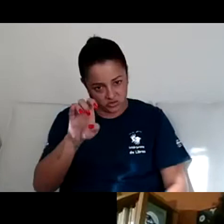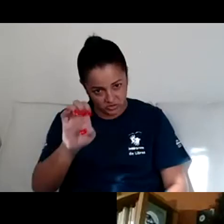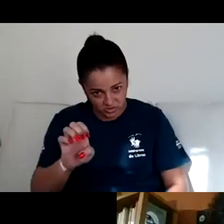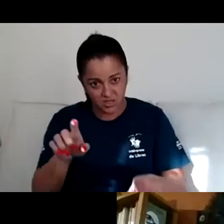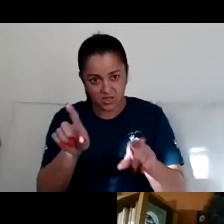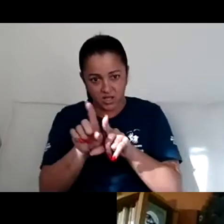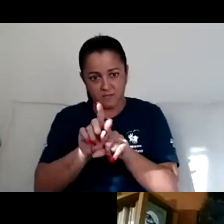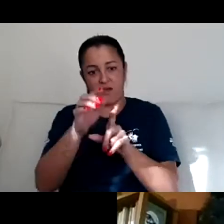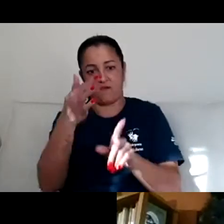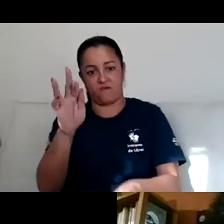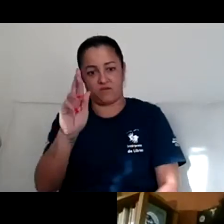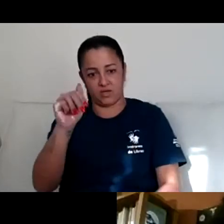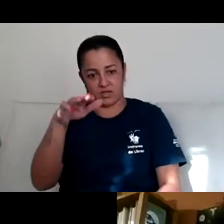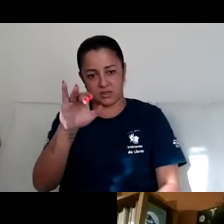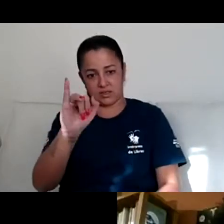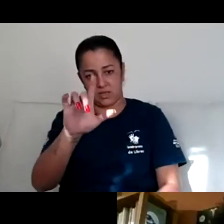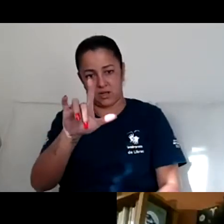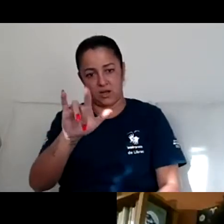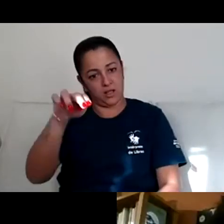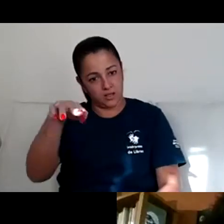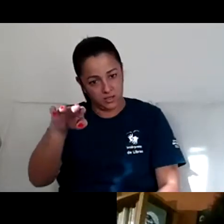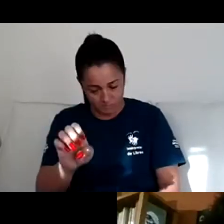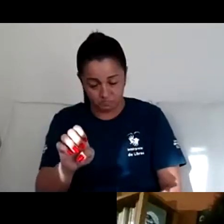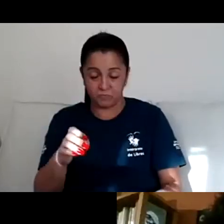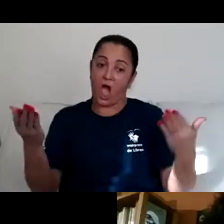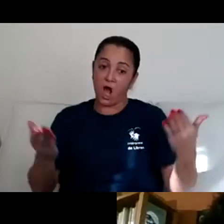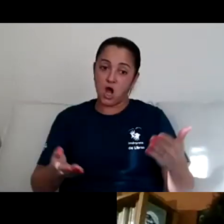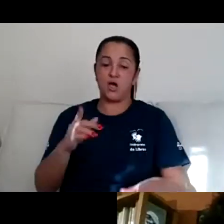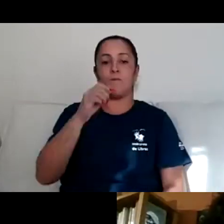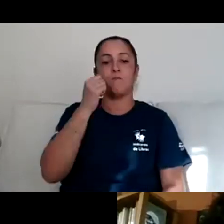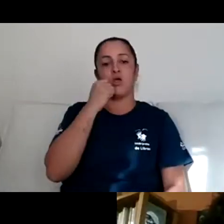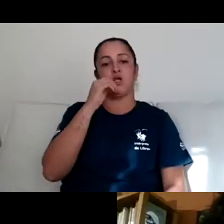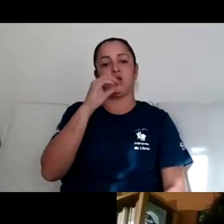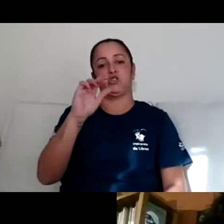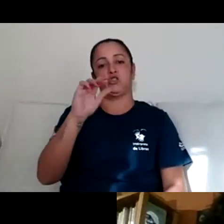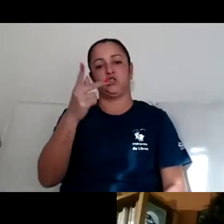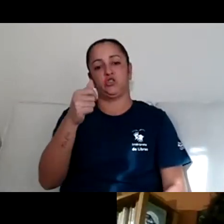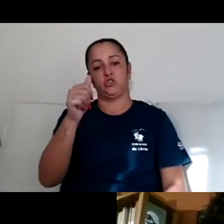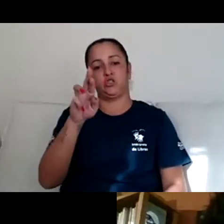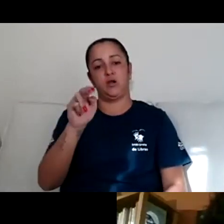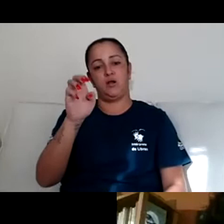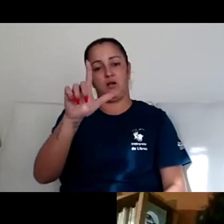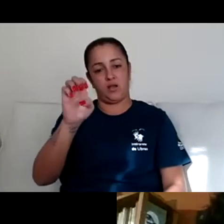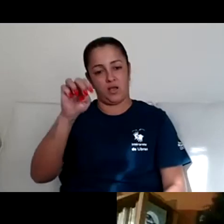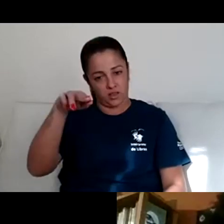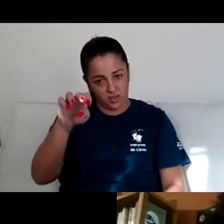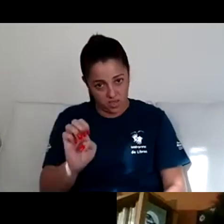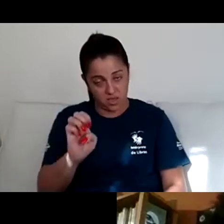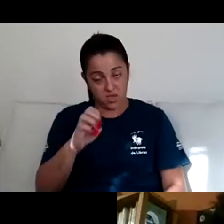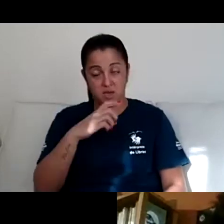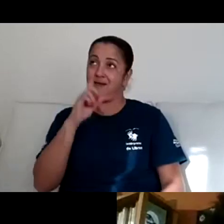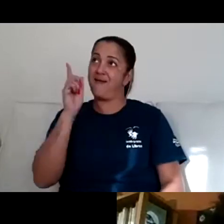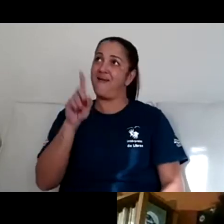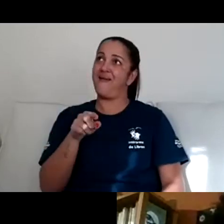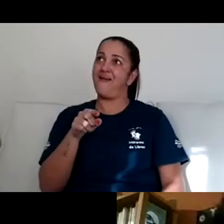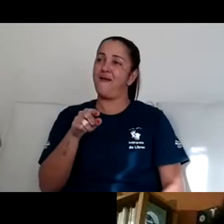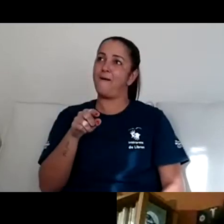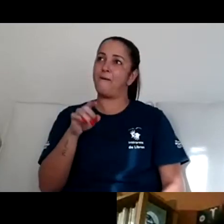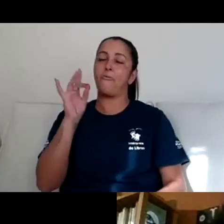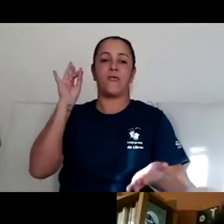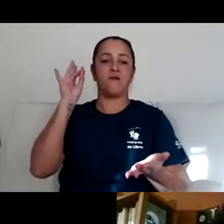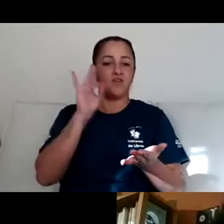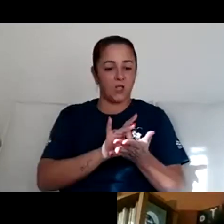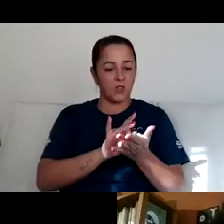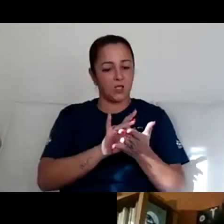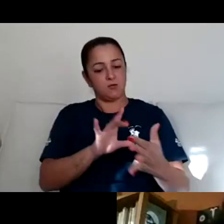vocês conhecerem. E a Charlene Lemos, que é o que a gente chama de uma verdadeira